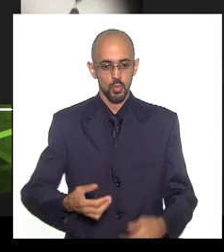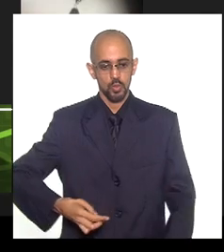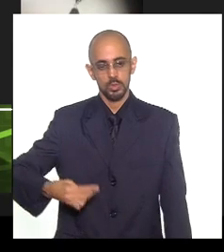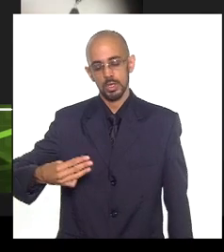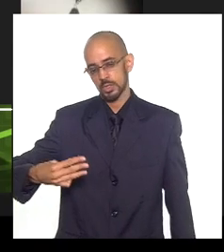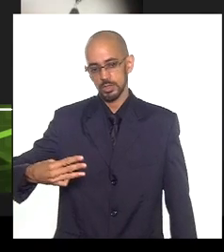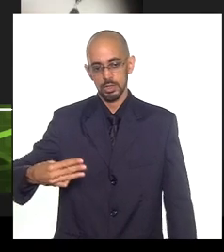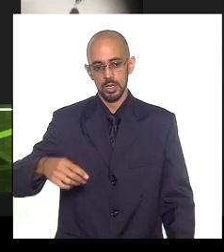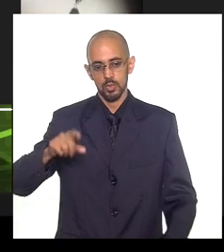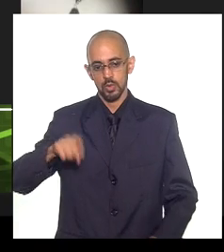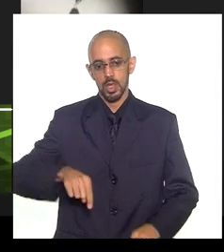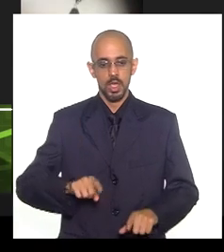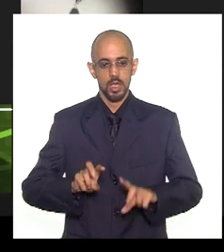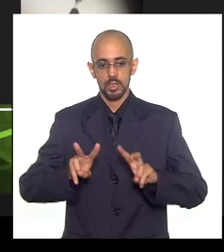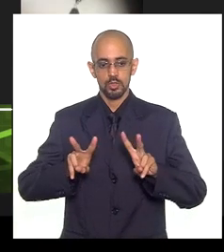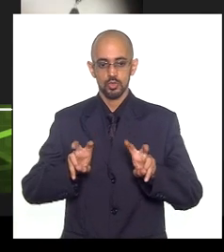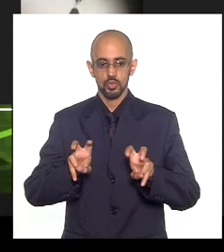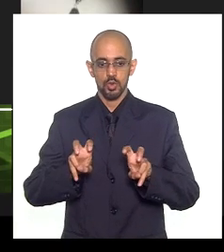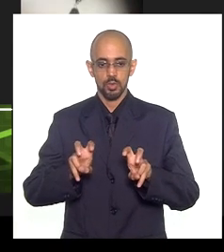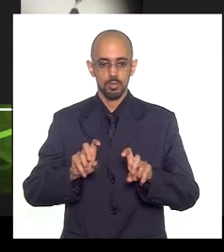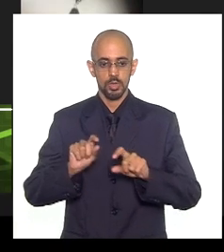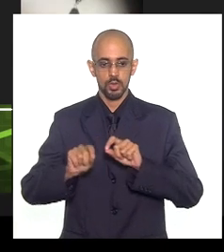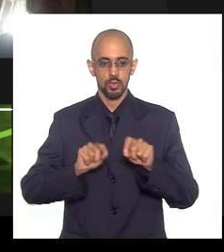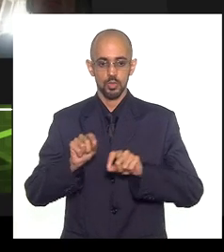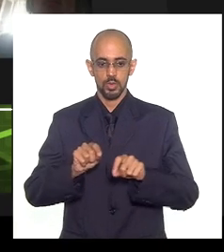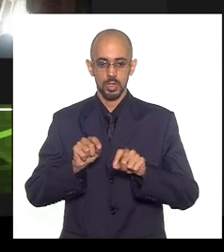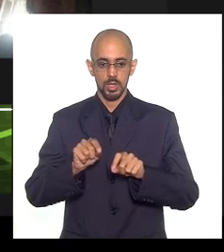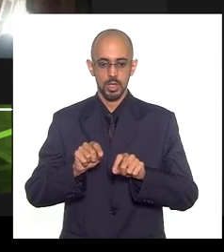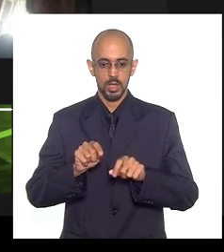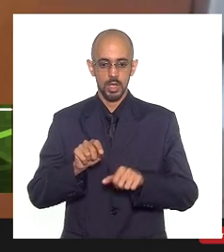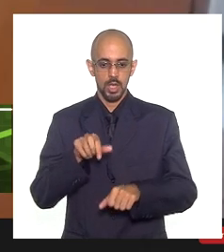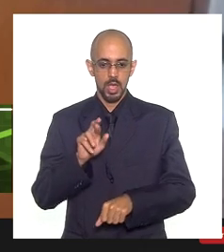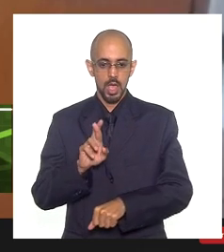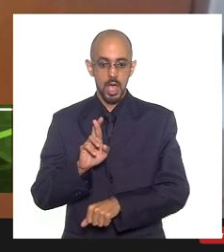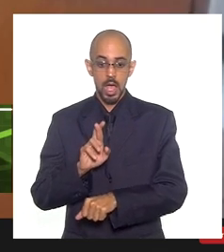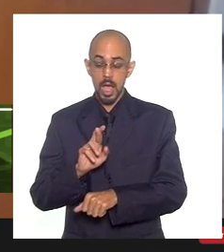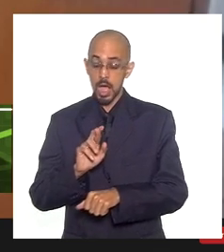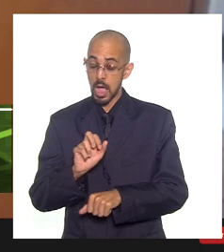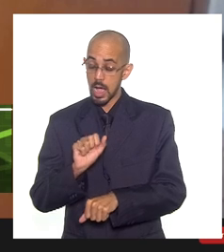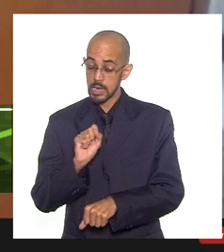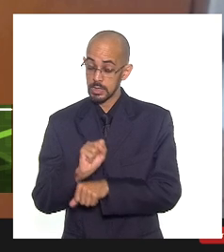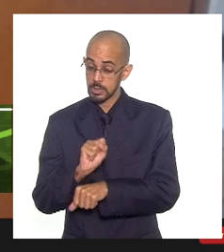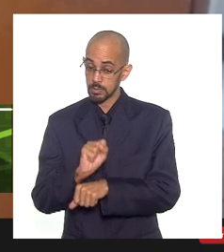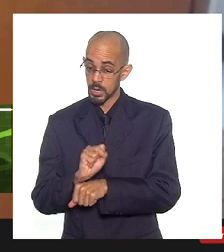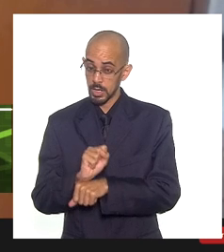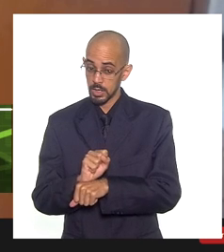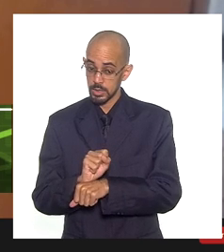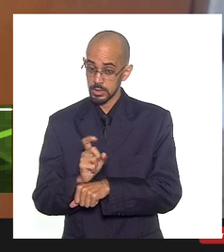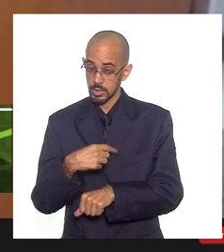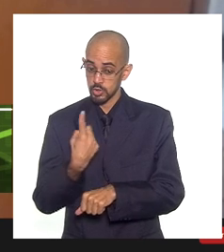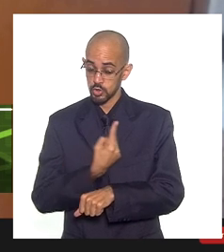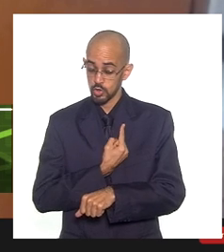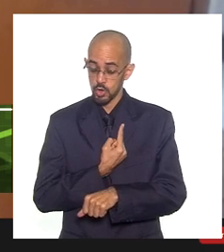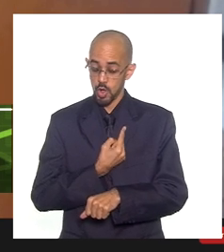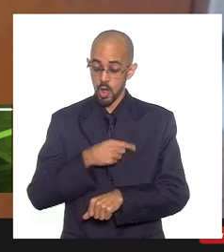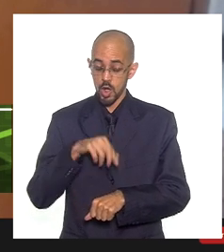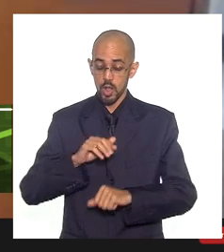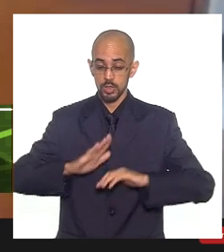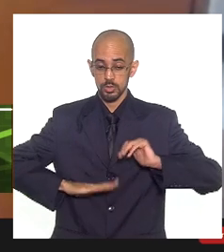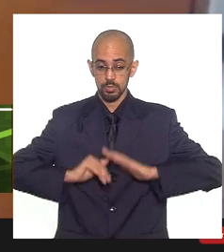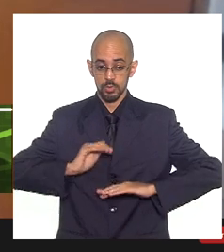ponto diz respeito que expectativas nós da educação da ciência tecnologia